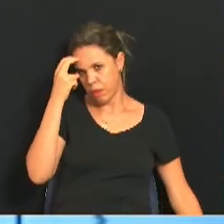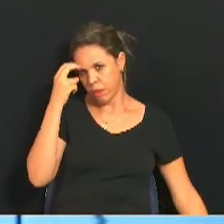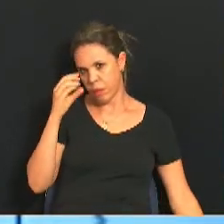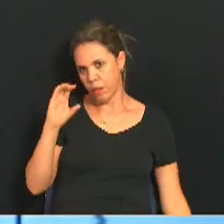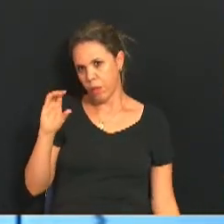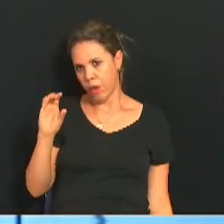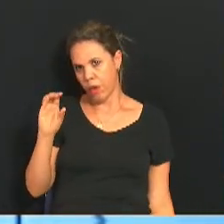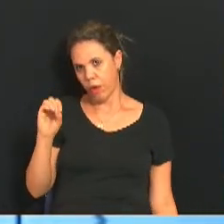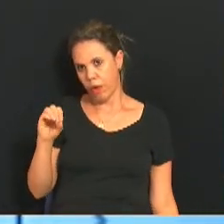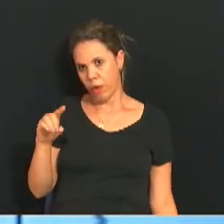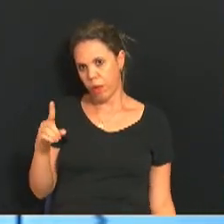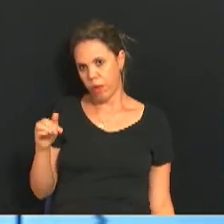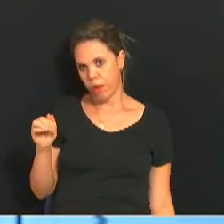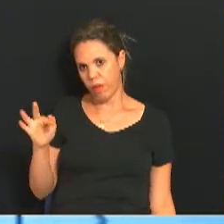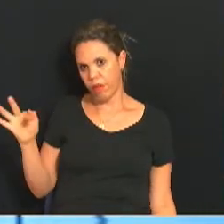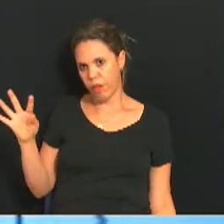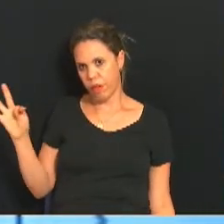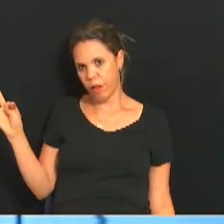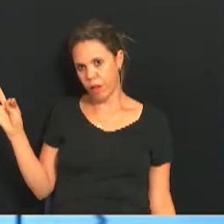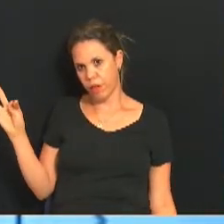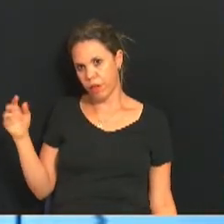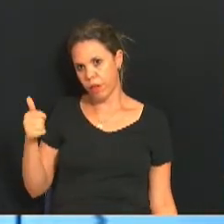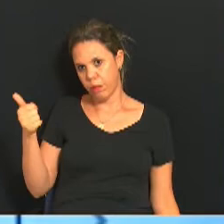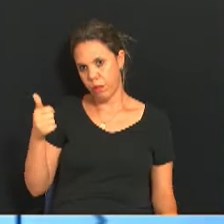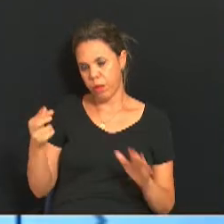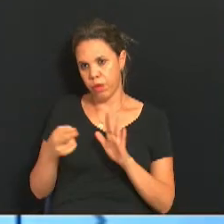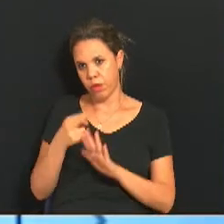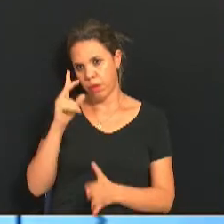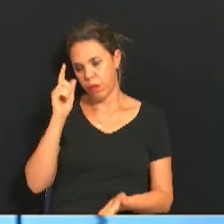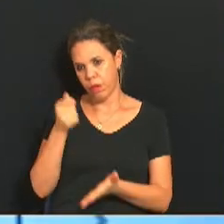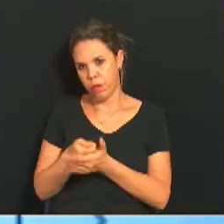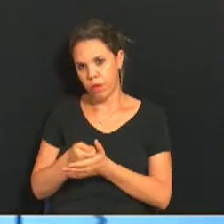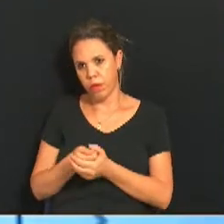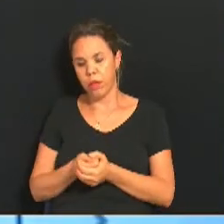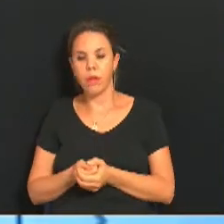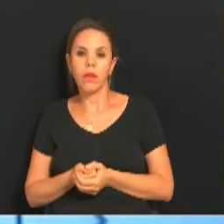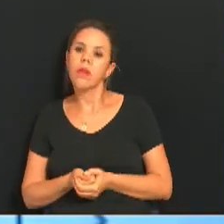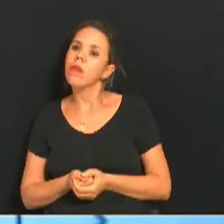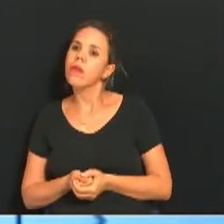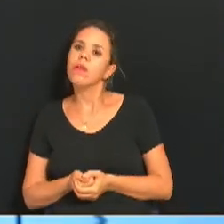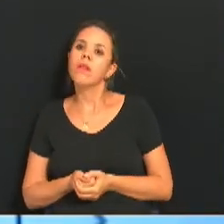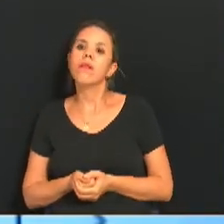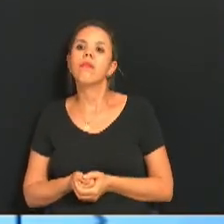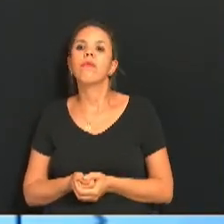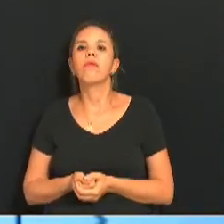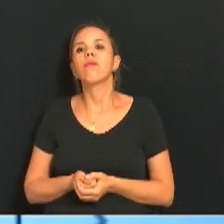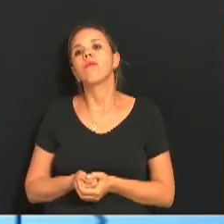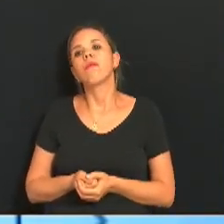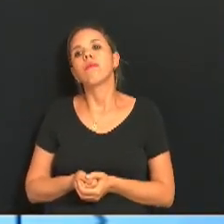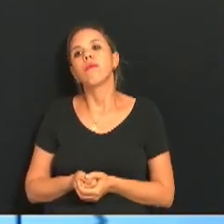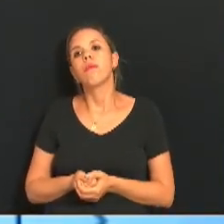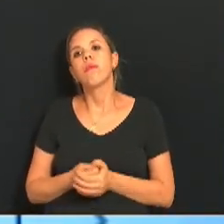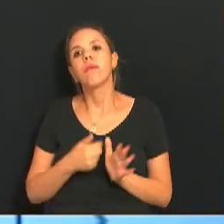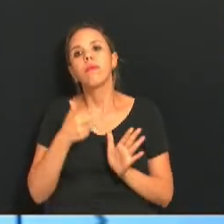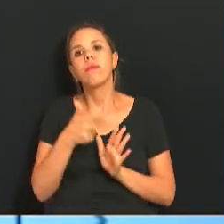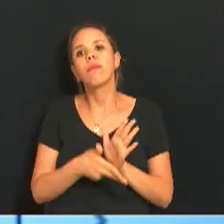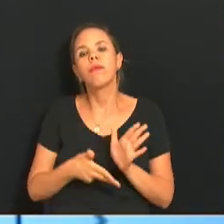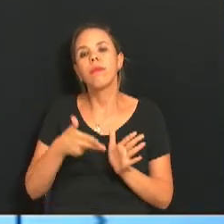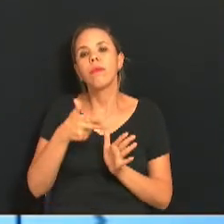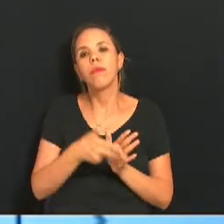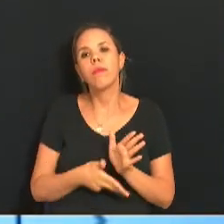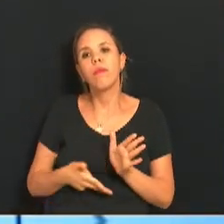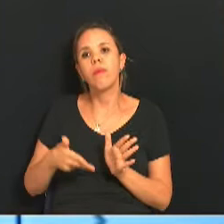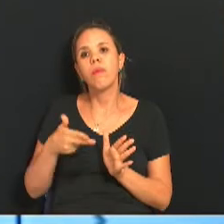sua primeira resolução minha decisão sobre tombamento Esse é Patrimônio Ferroviário é uma